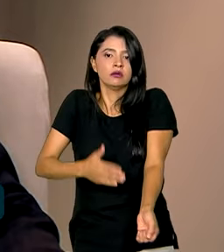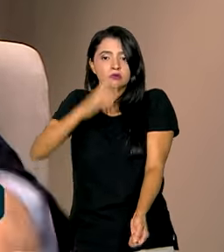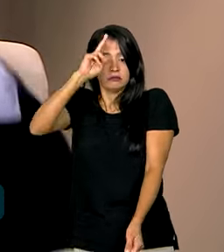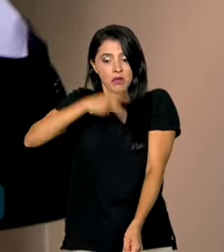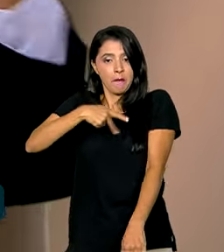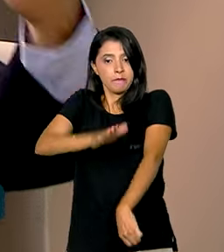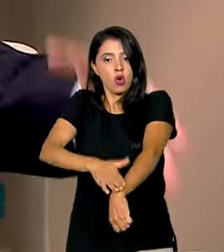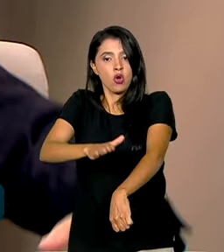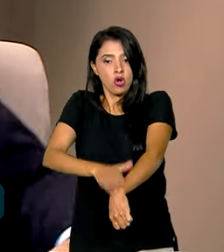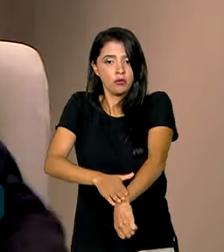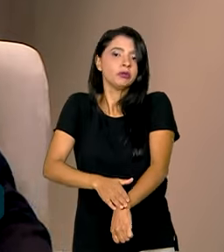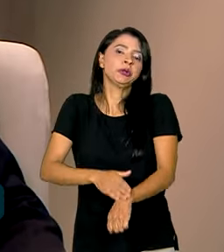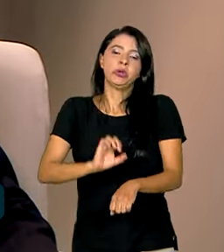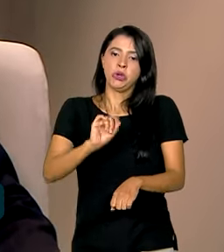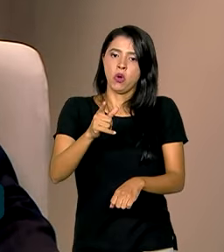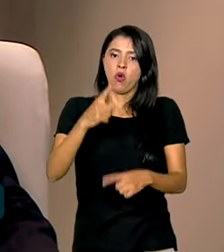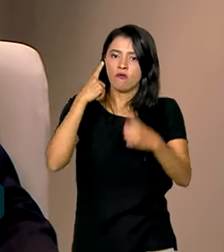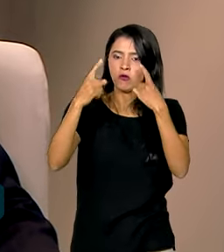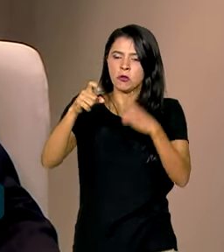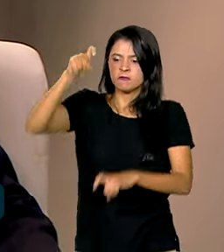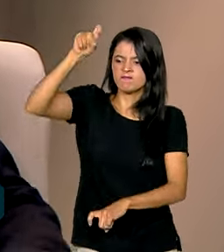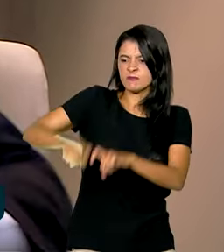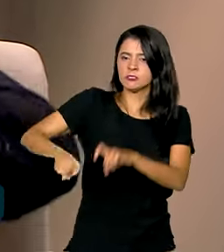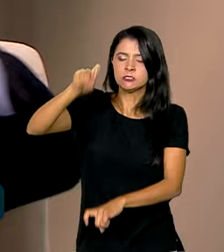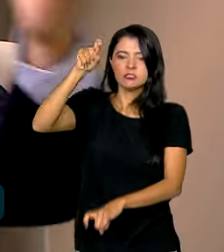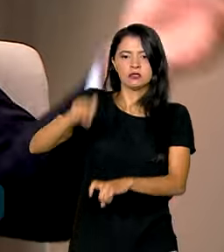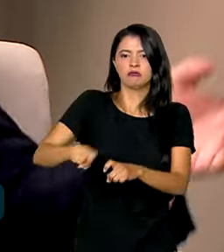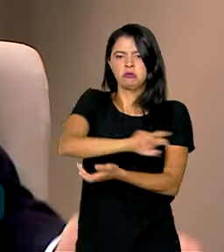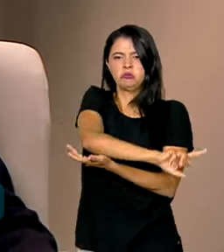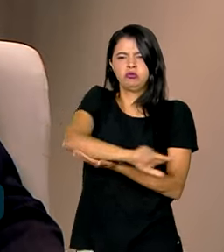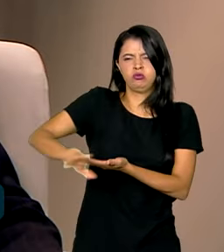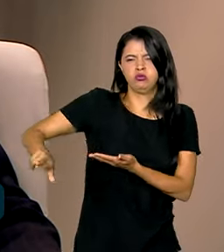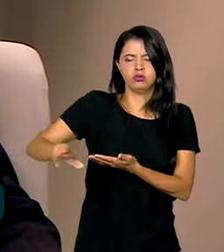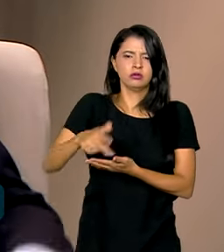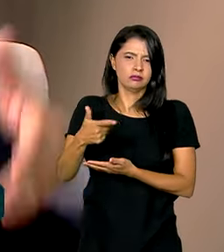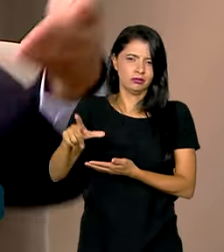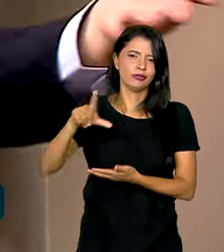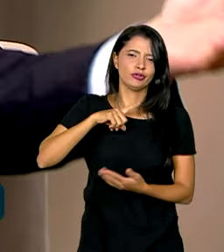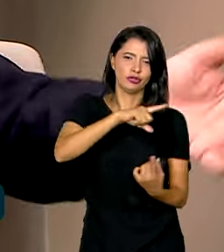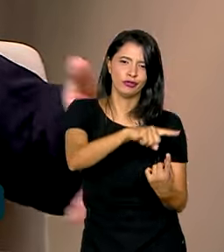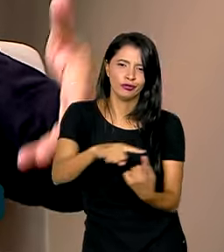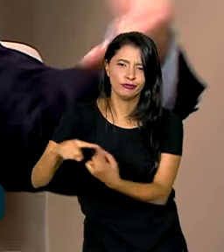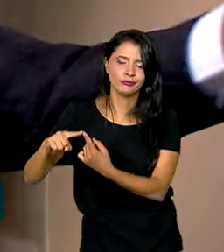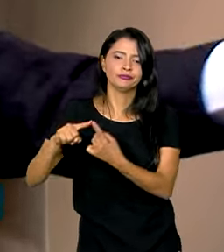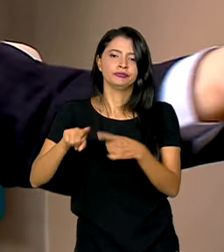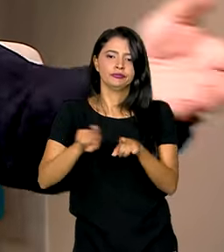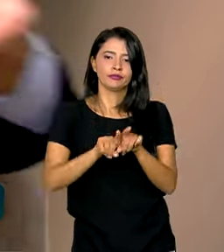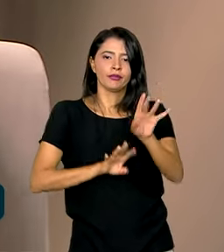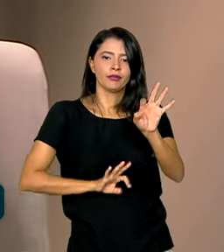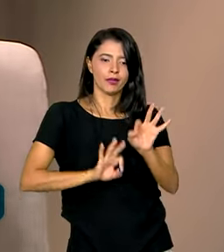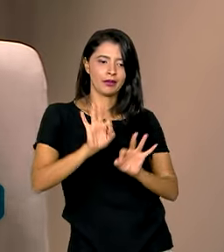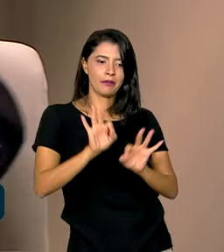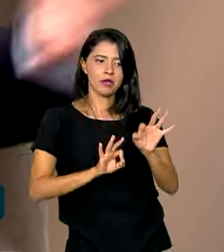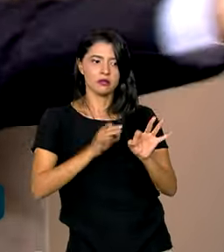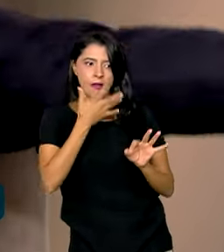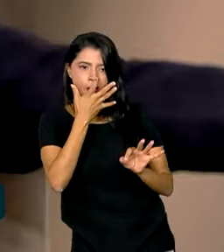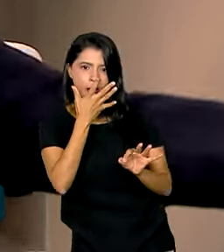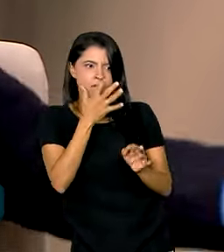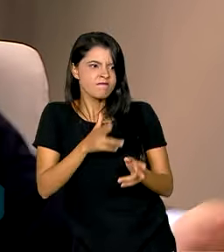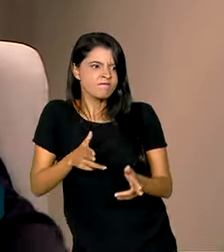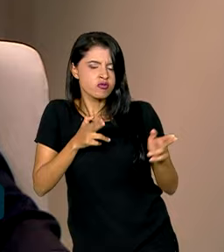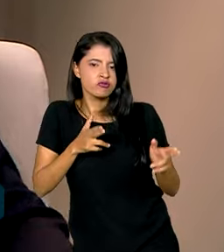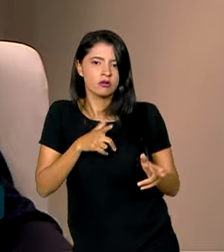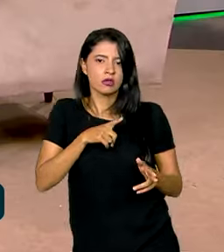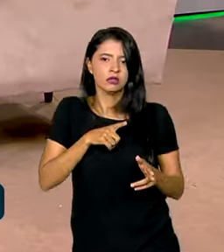automutilação, como também atos de violência sexual, os mais abjetos, também planejamento de homicídios,